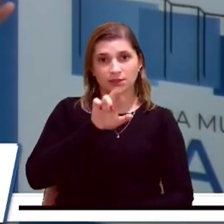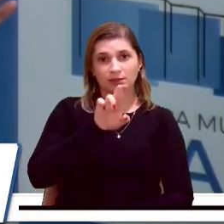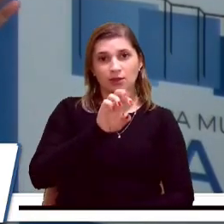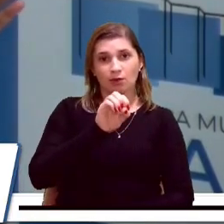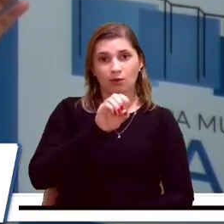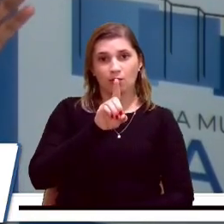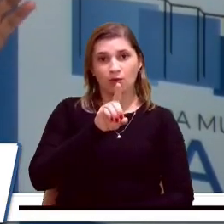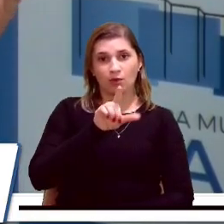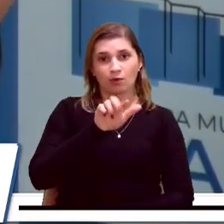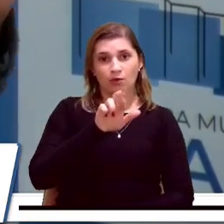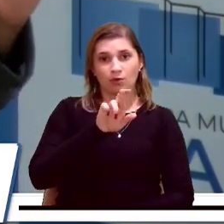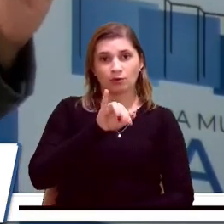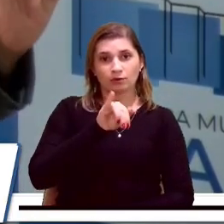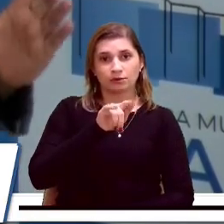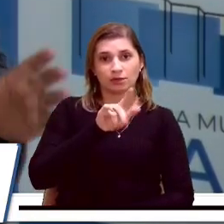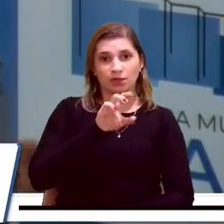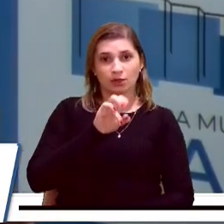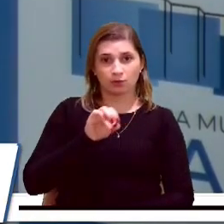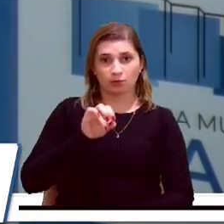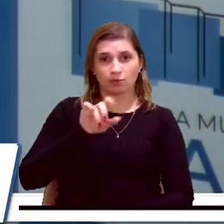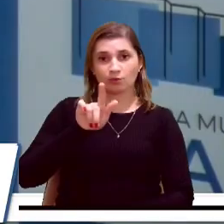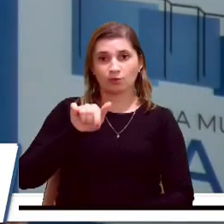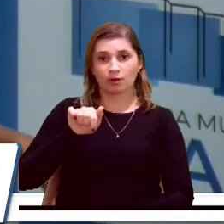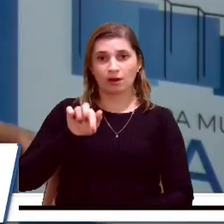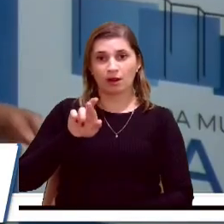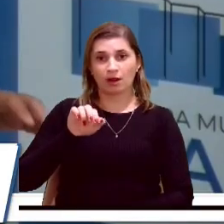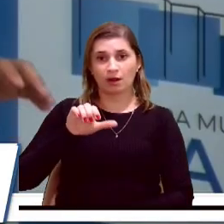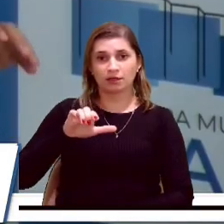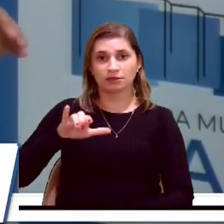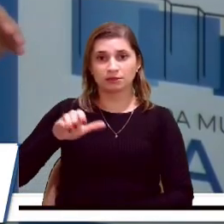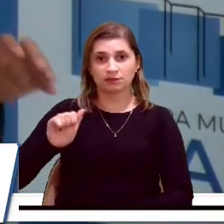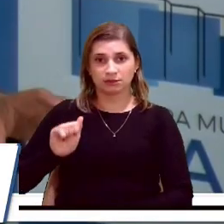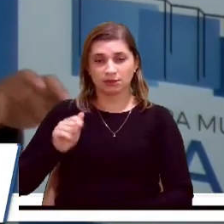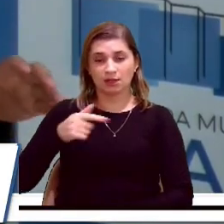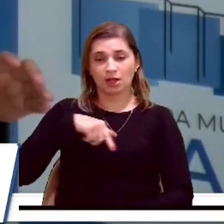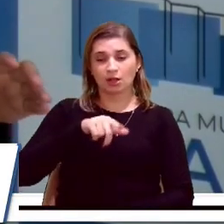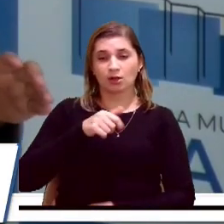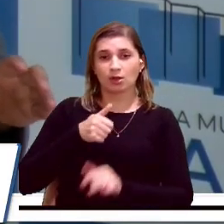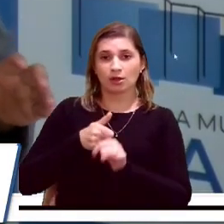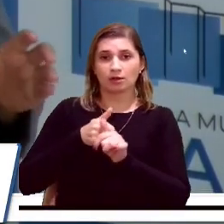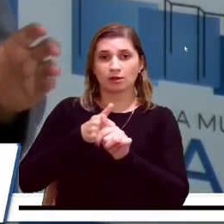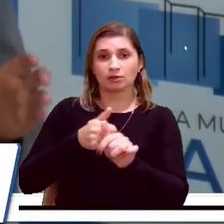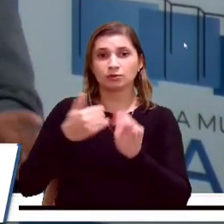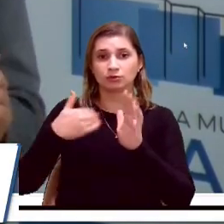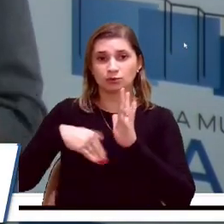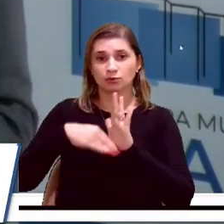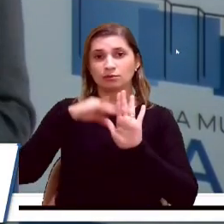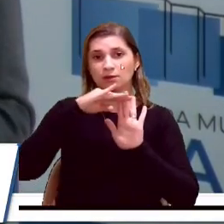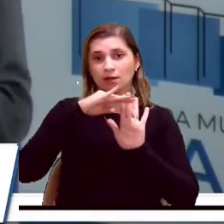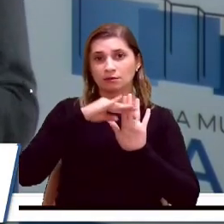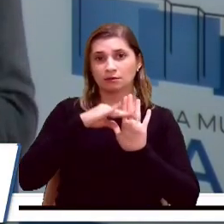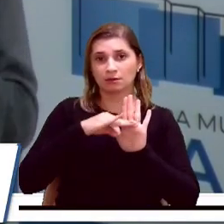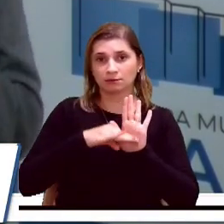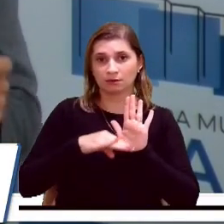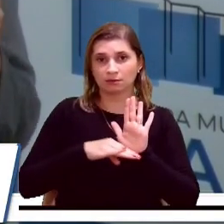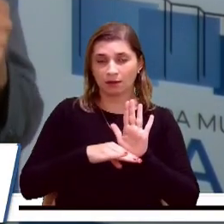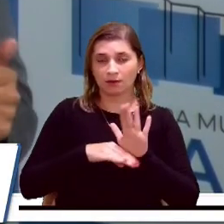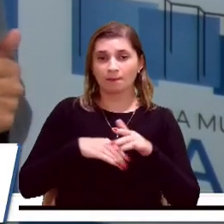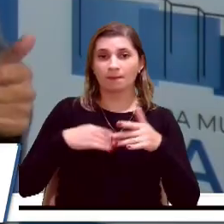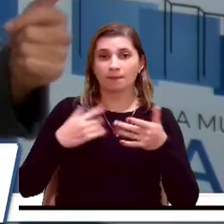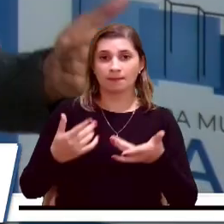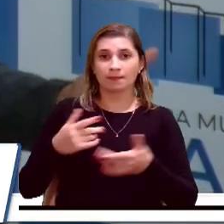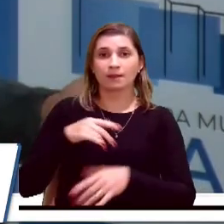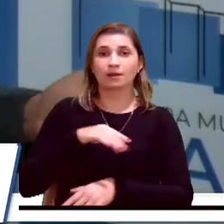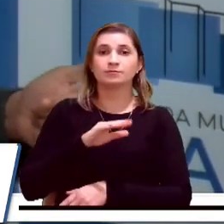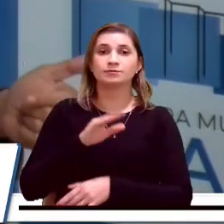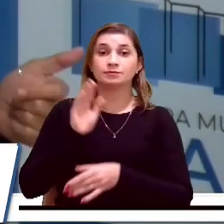Garcia, que quando nós acompanhamos todos os trâmites, o então candidato na